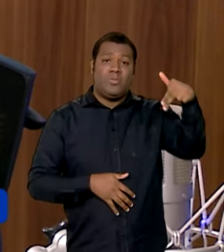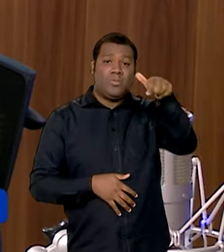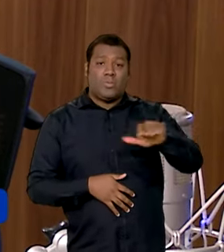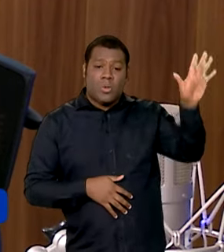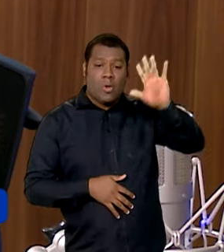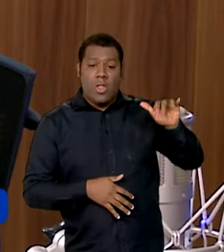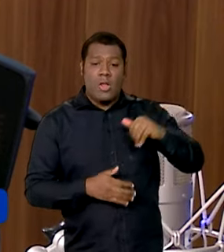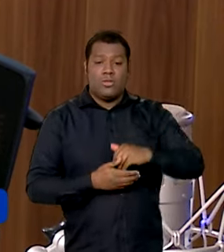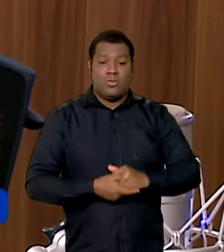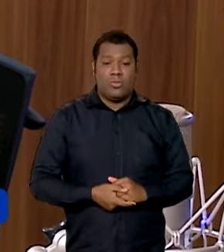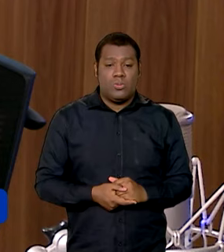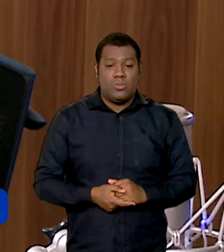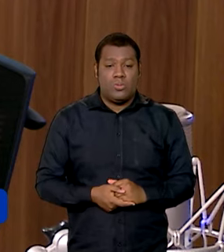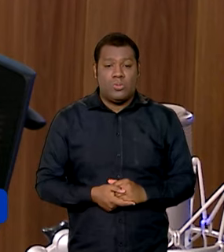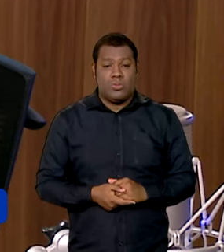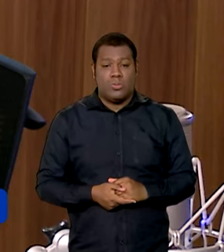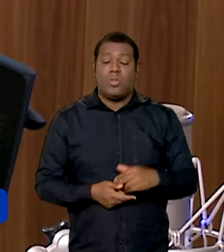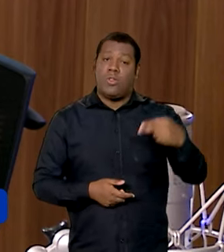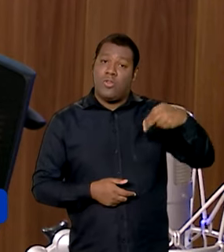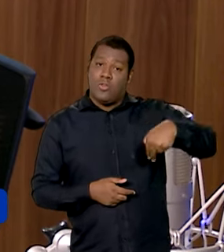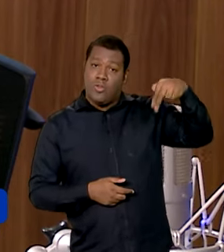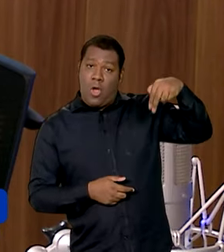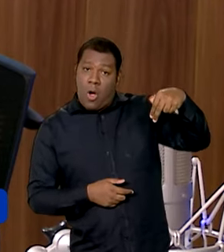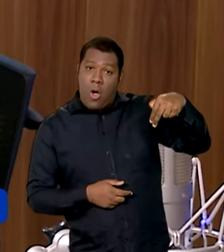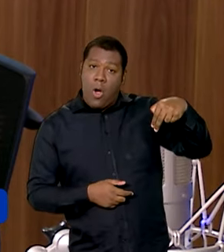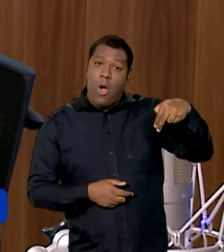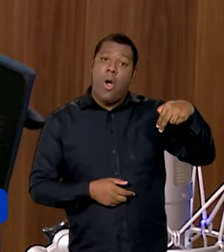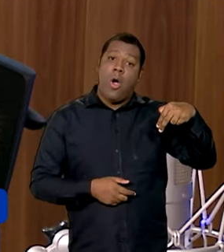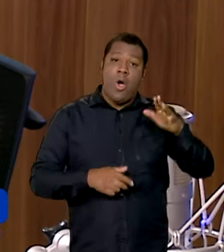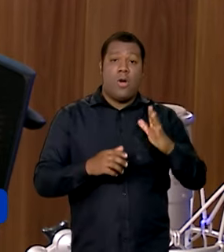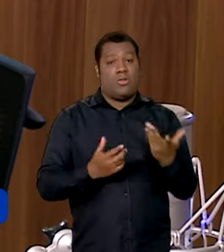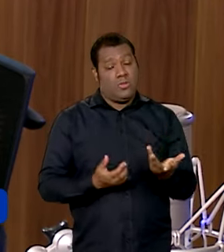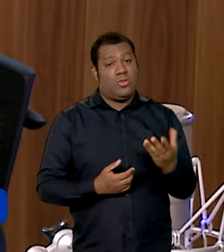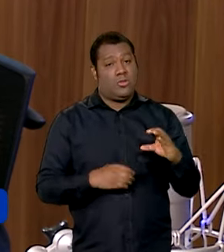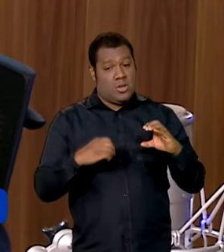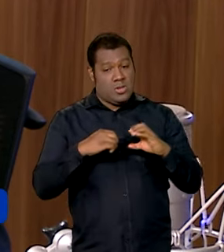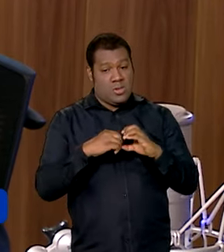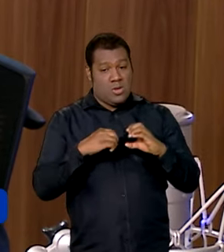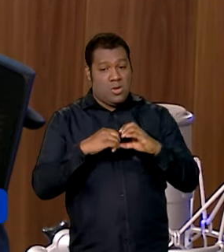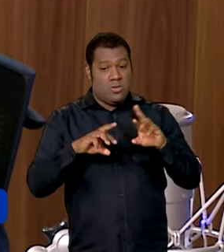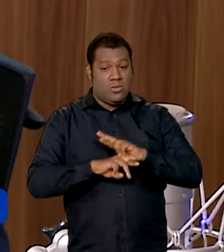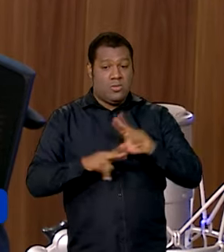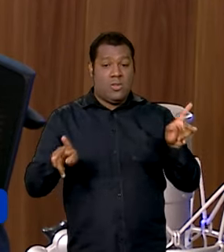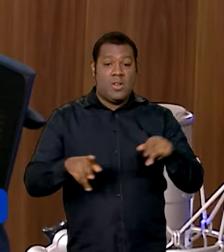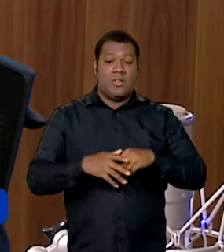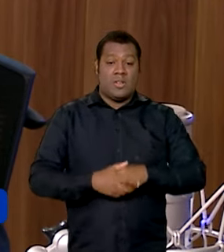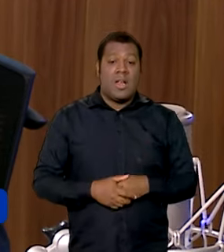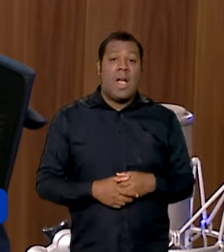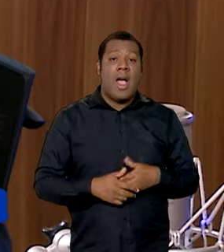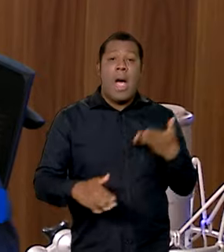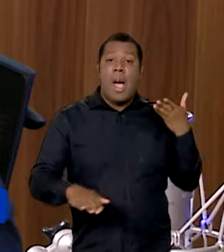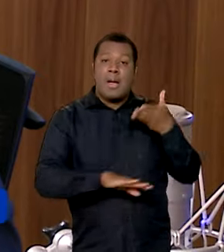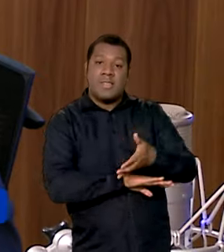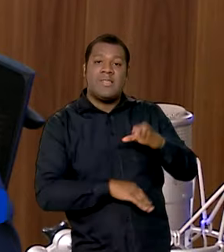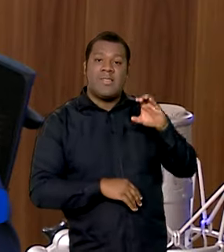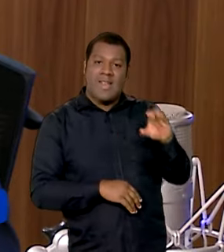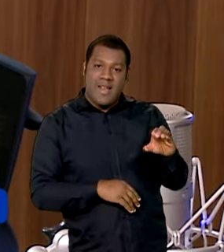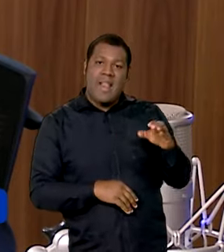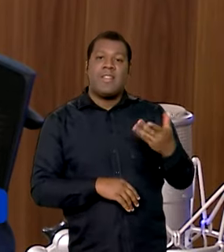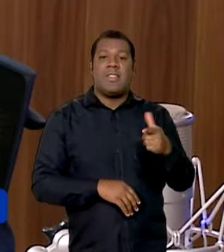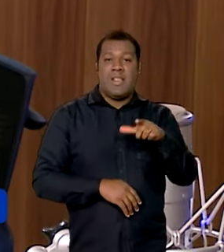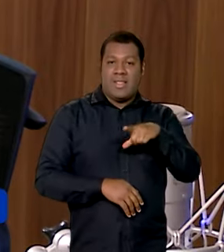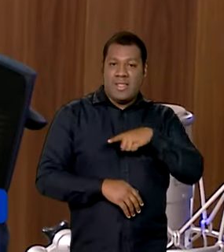nordeste diferente do Norte da Amazônia do centro oeste o microcrédito por exemplo já funciona muito há muito tempo tem o crédito